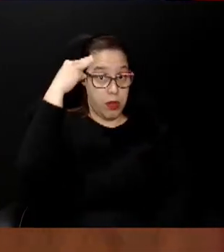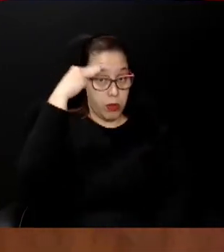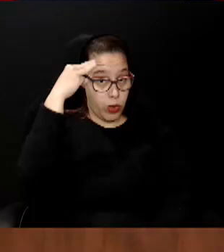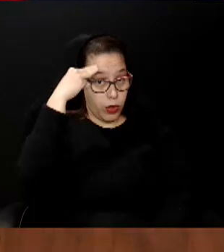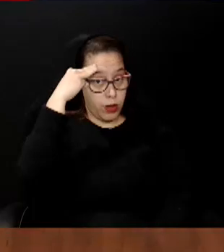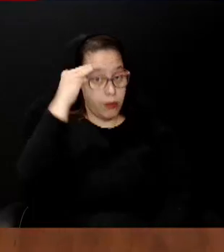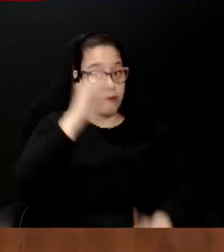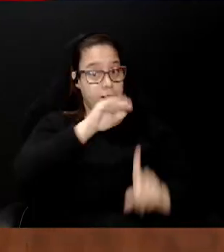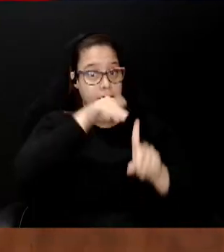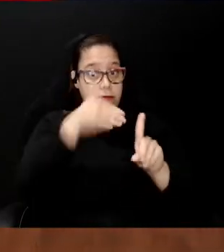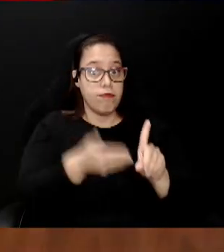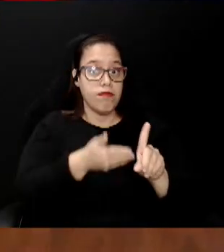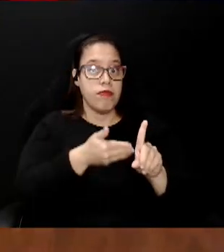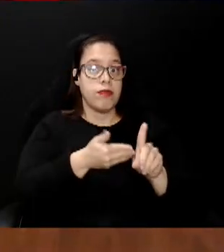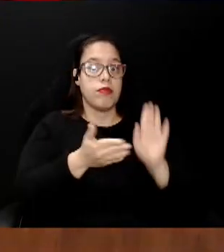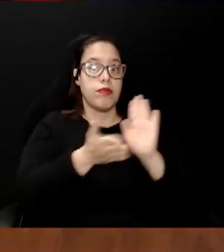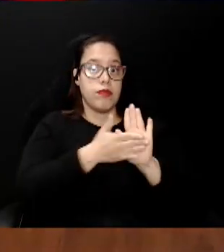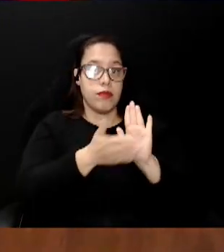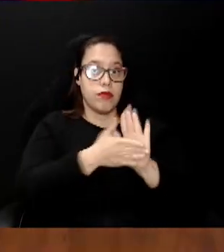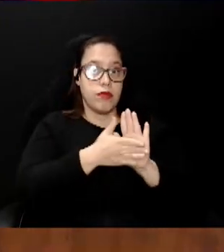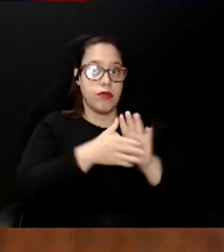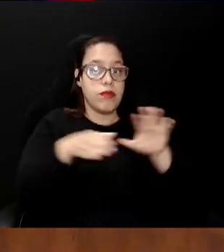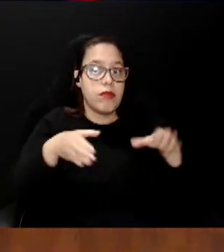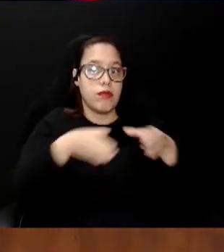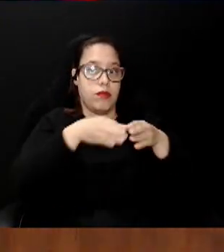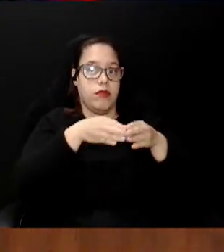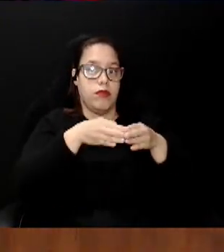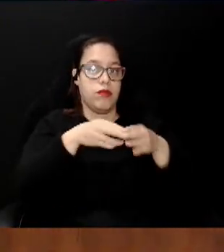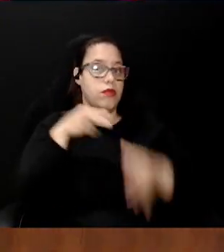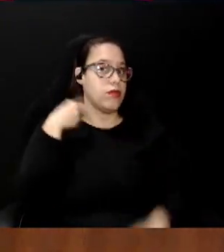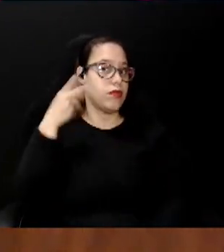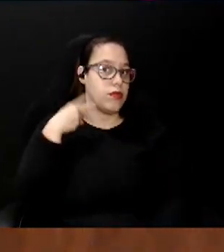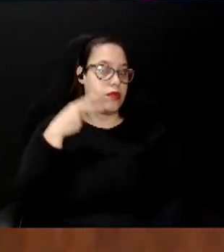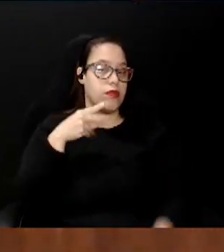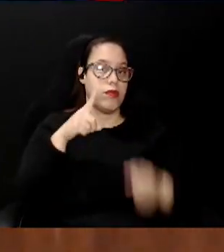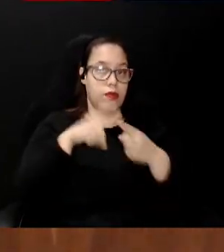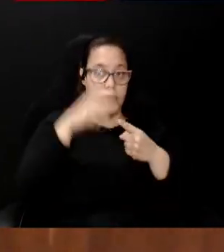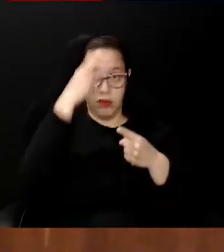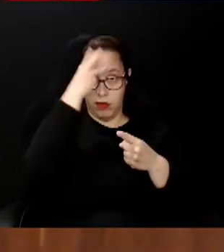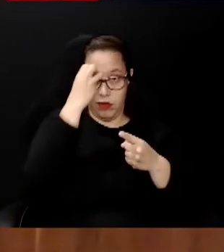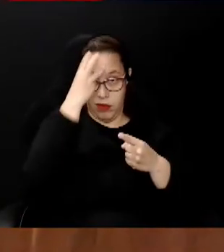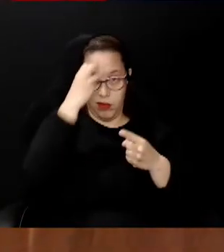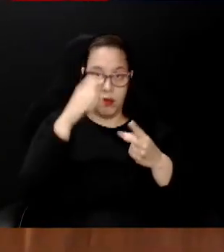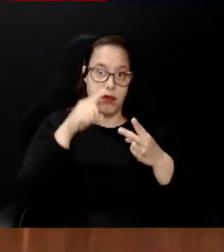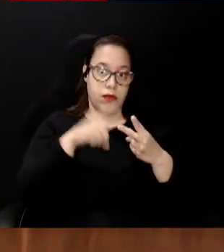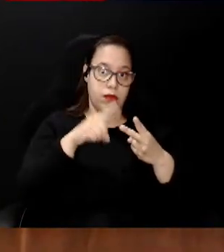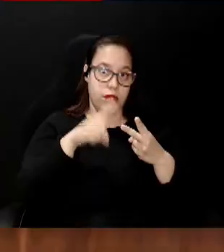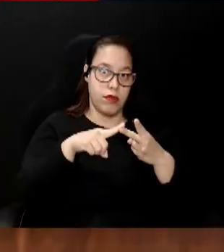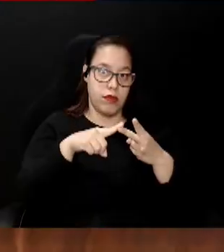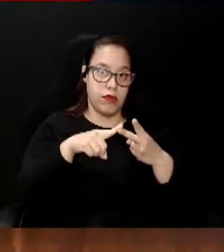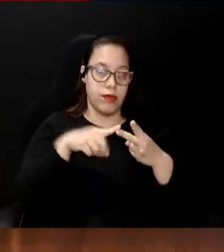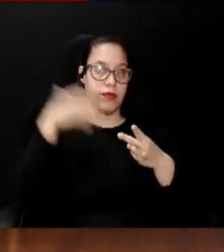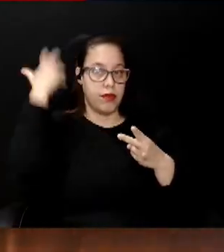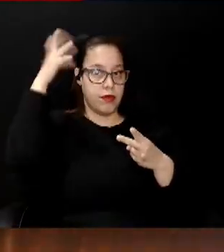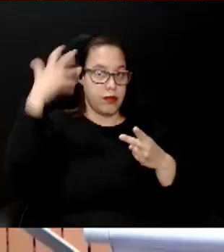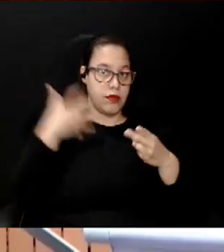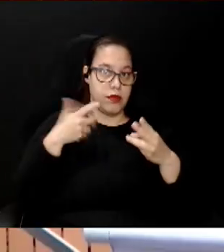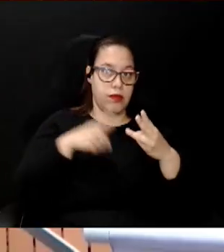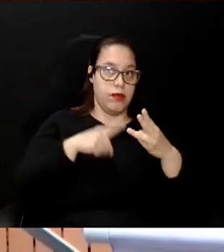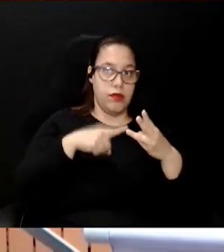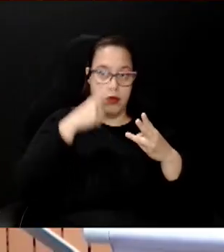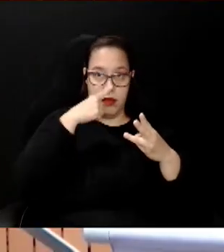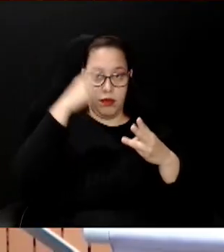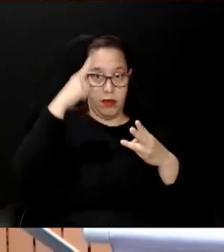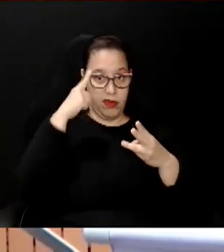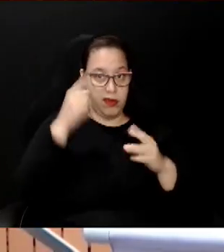foi proposta em conjunto pelo vereador Wagner Romão e pelas vereadoras Guida Calisto e Paola Miguel.